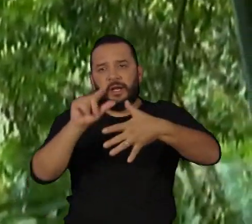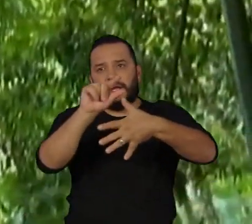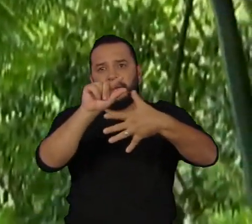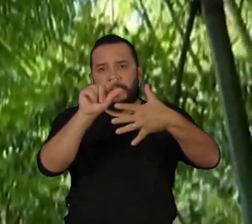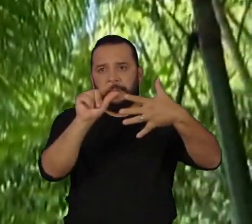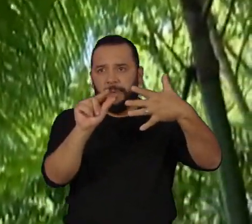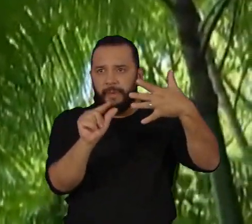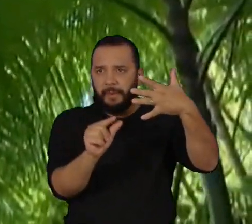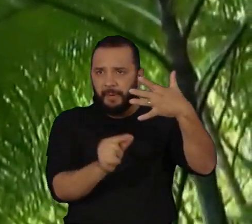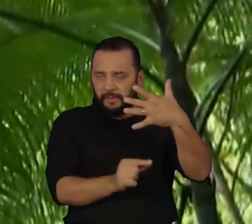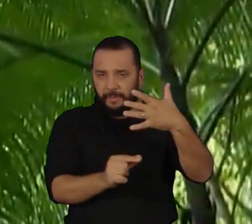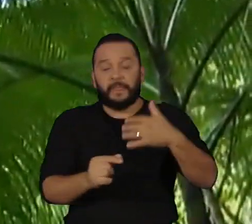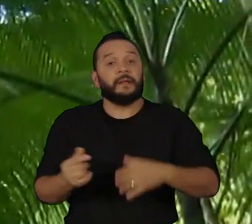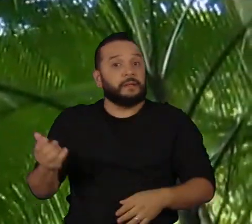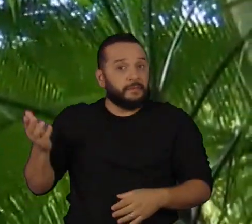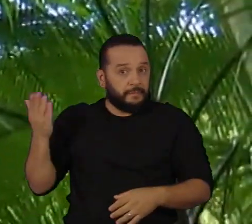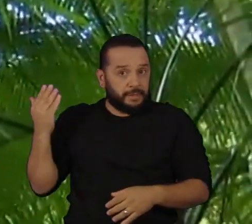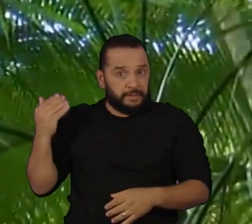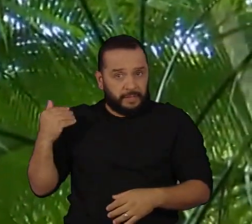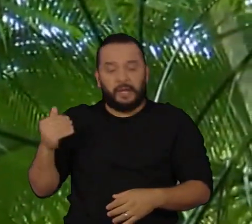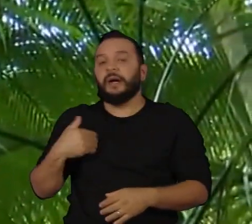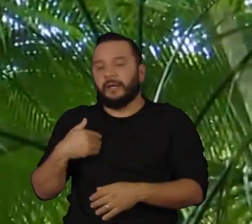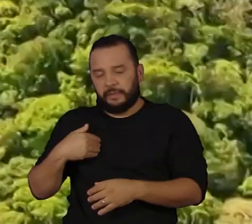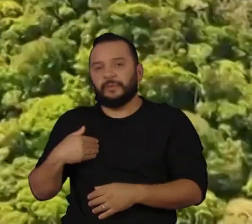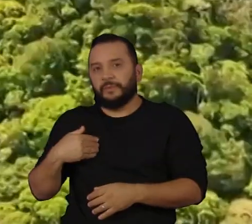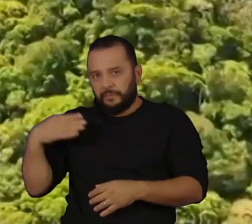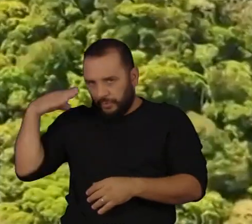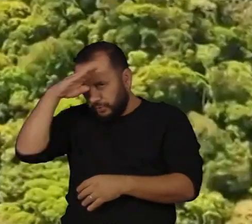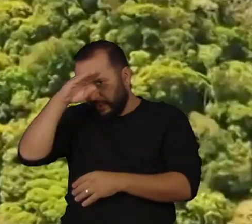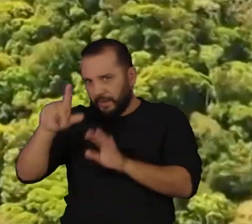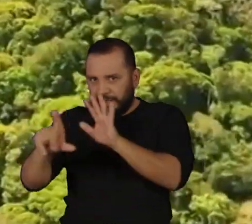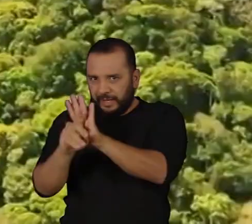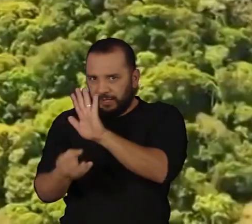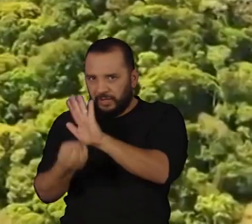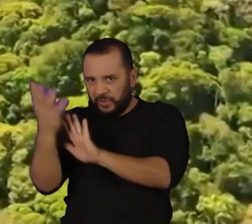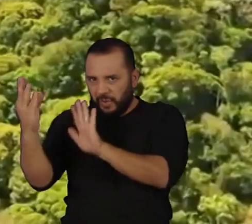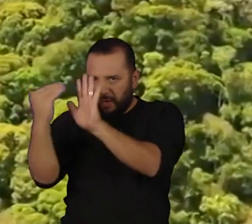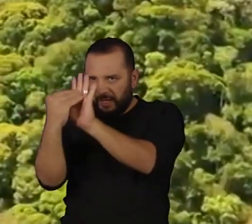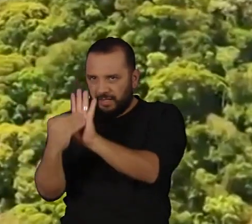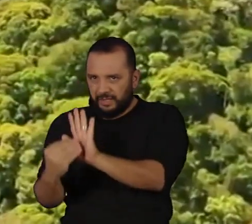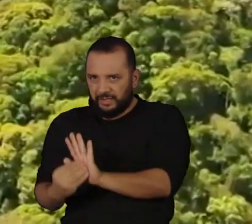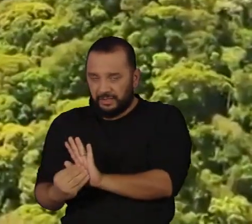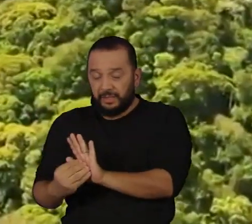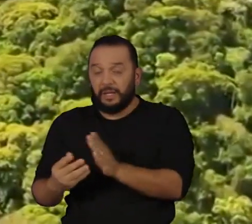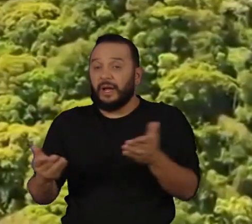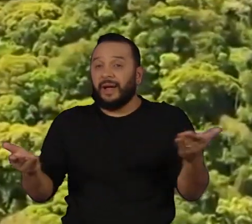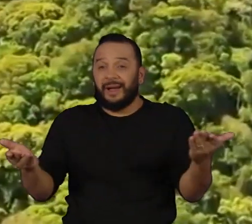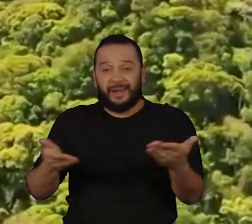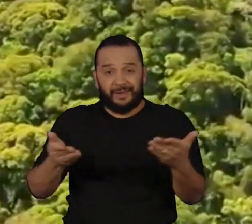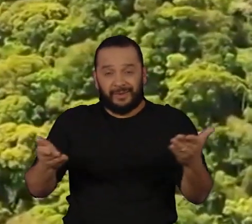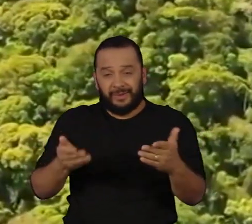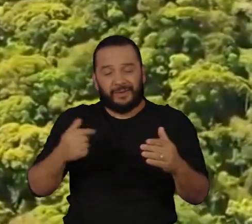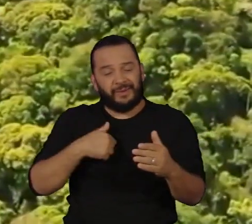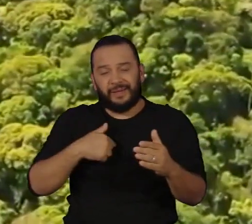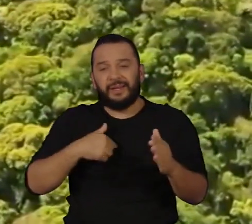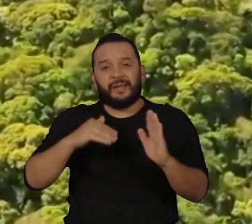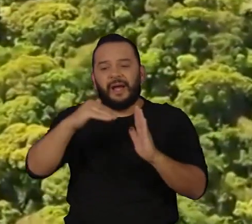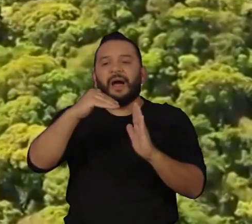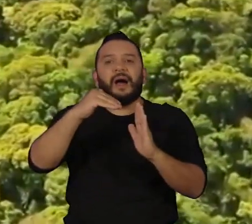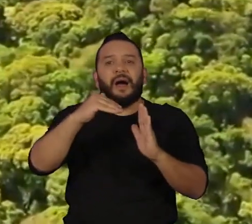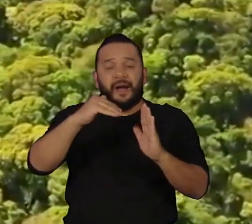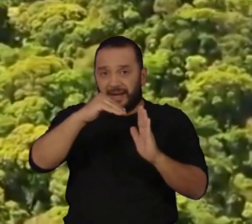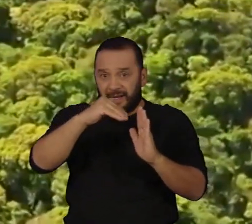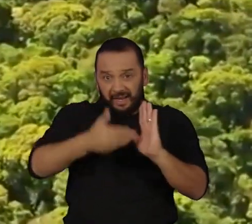foram incluídas no governo anterior. Com isso, a Câmara Federal não poderá retomar os trechos